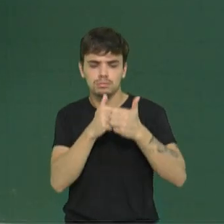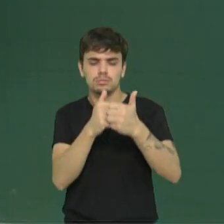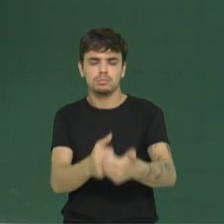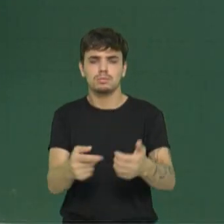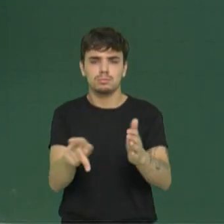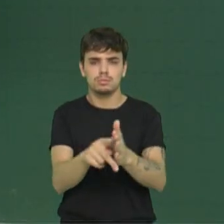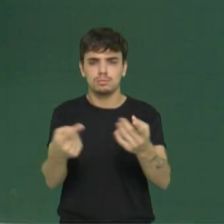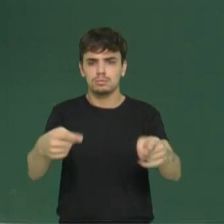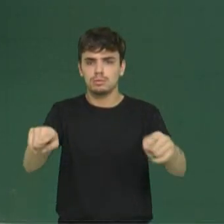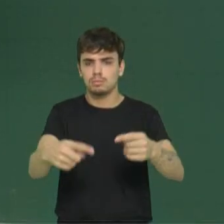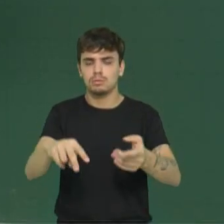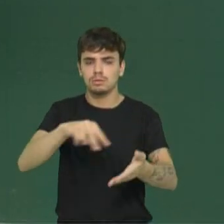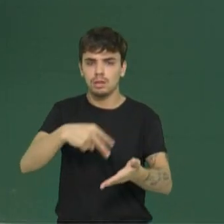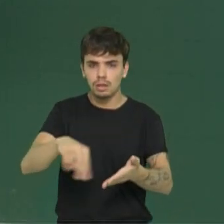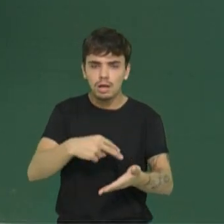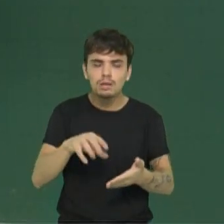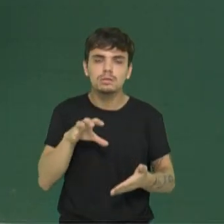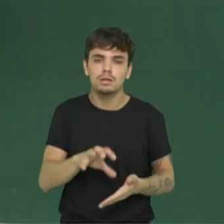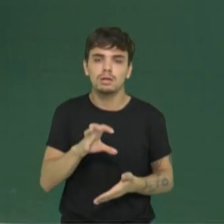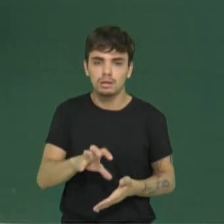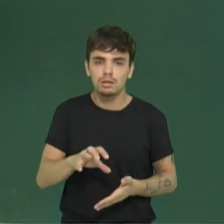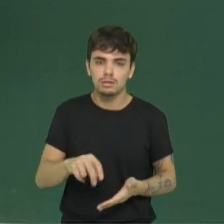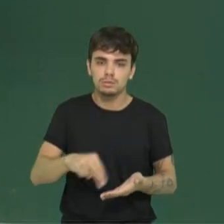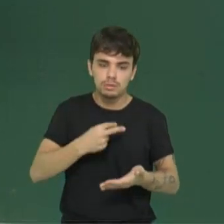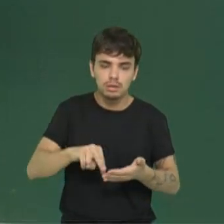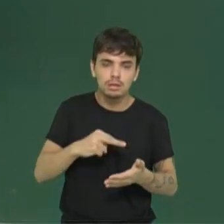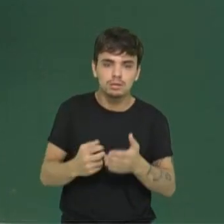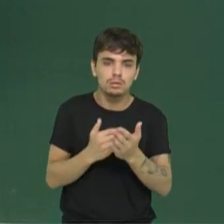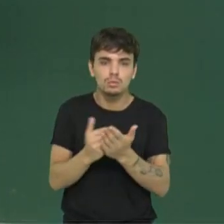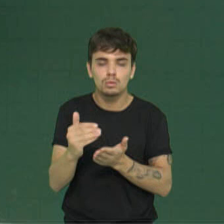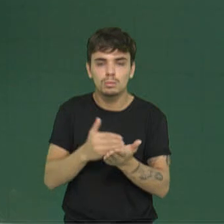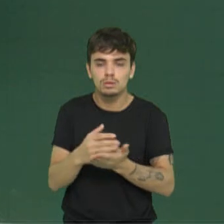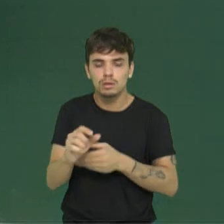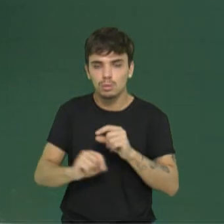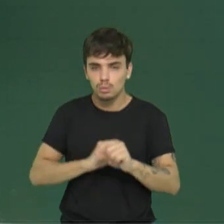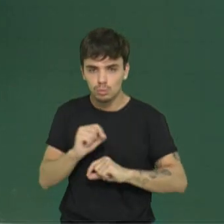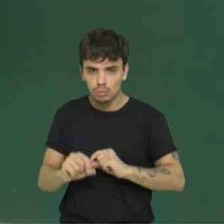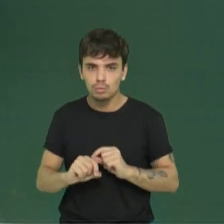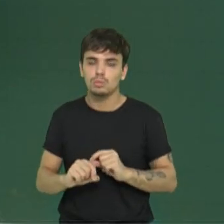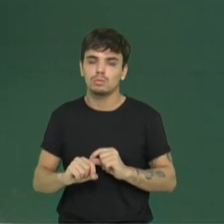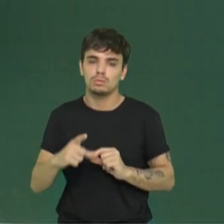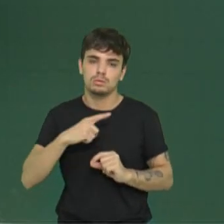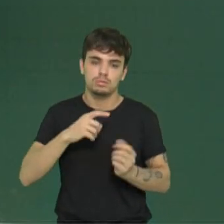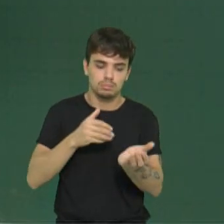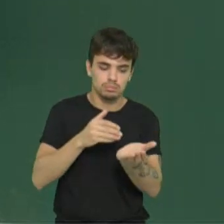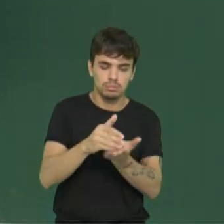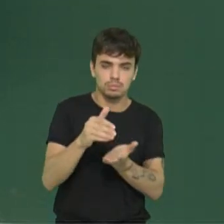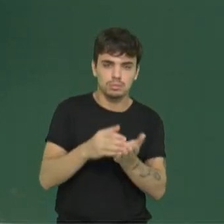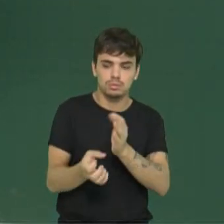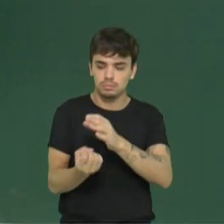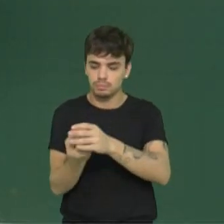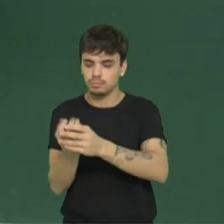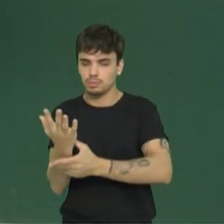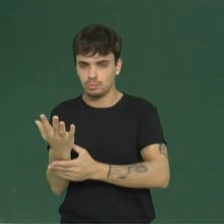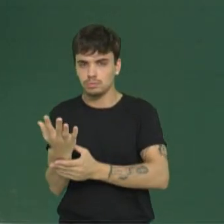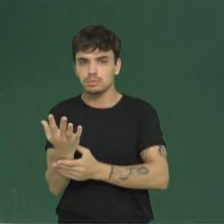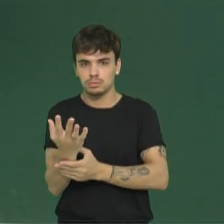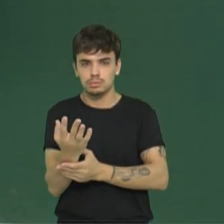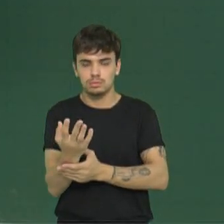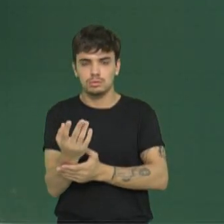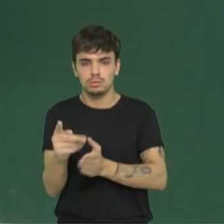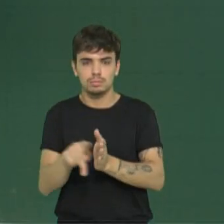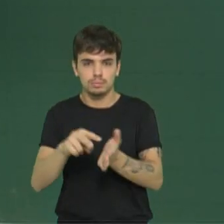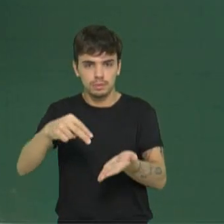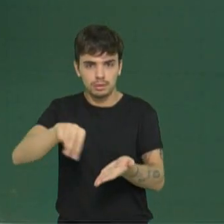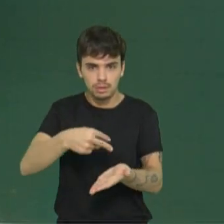uma dança, né? Esses passos acabaram dando aí o início, a origem, né,